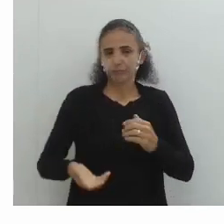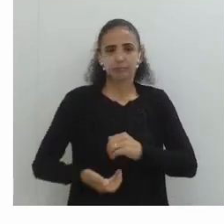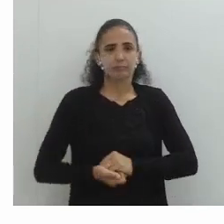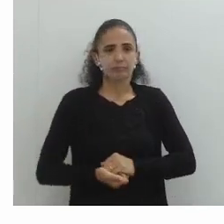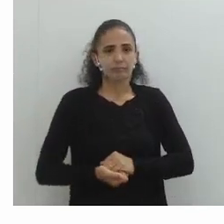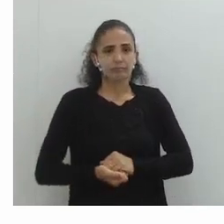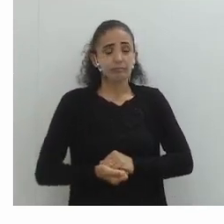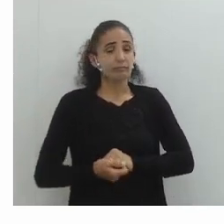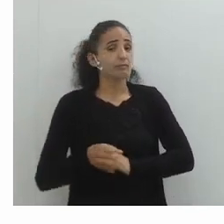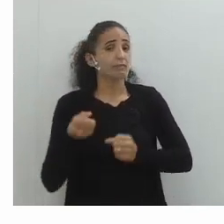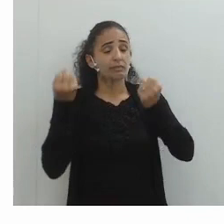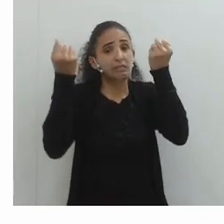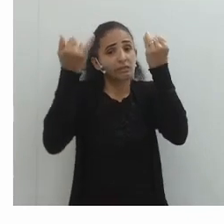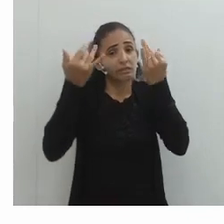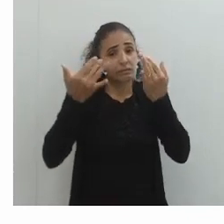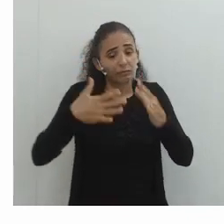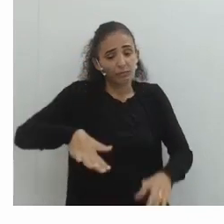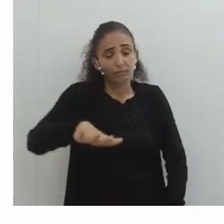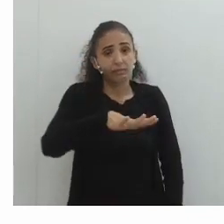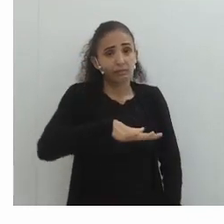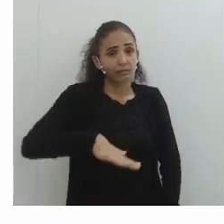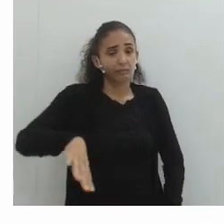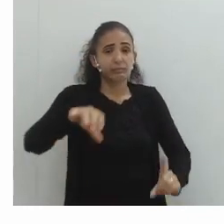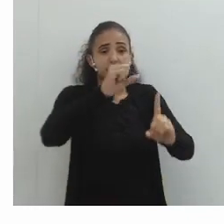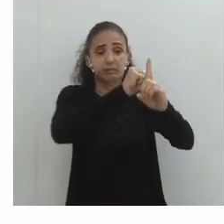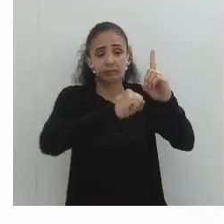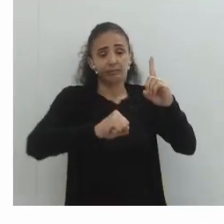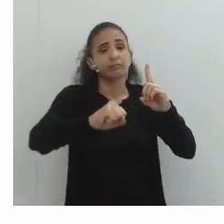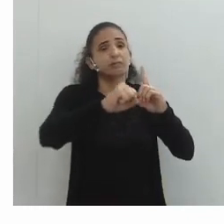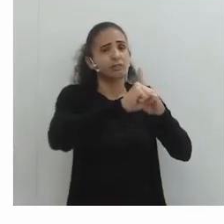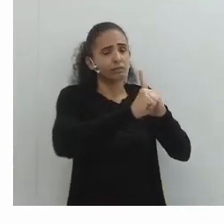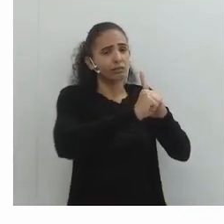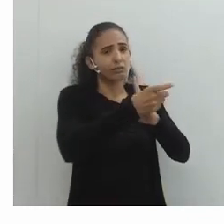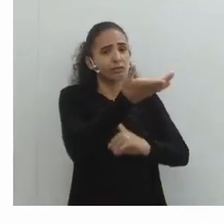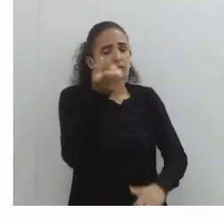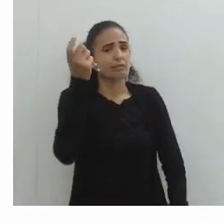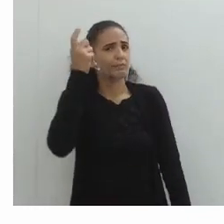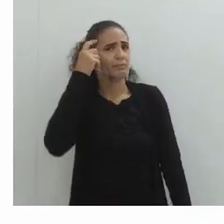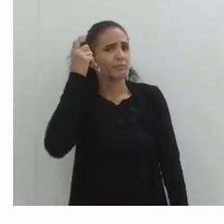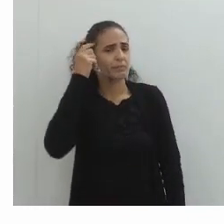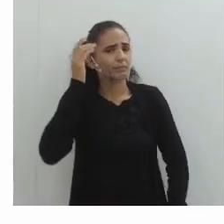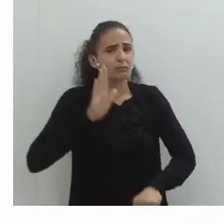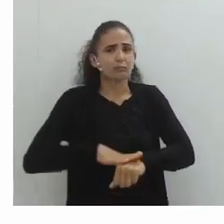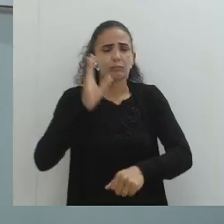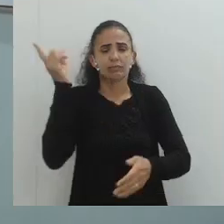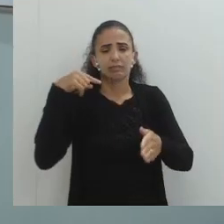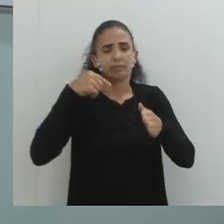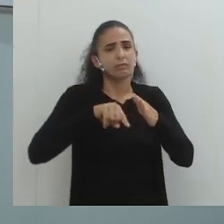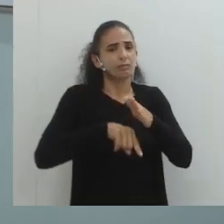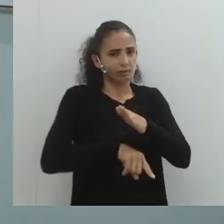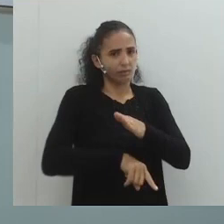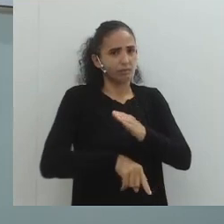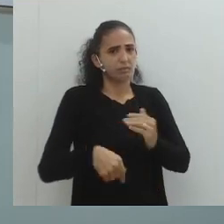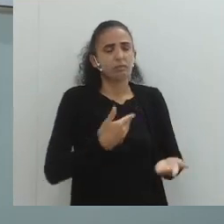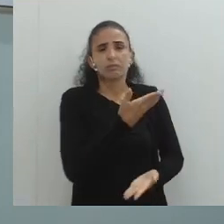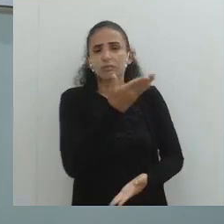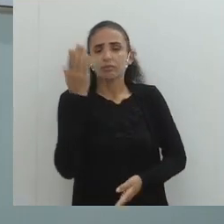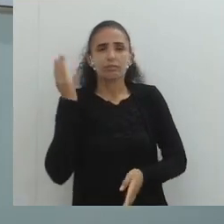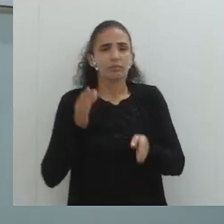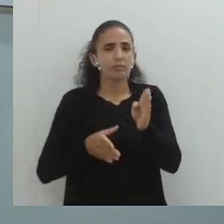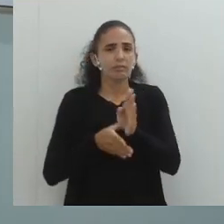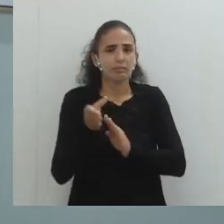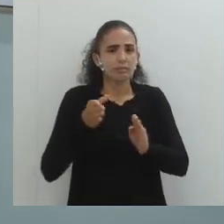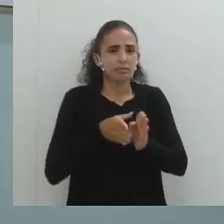está falando sobre esse espaço social, mas eu queria até refletir agora sobre, mais profundamente, só dar um toque para você sobre a questão